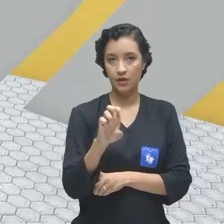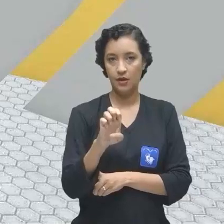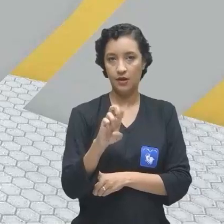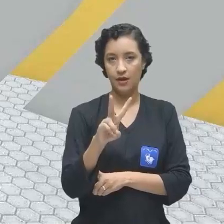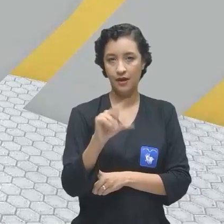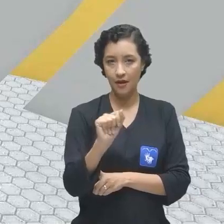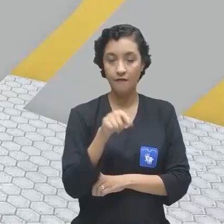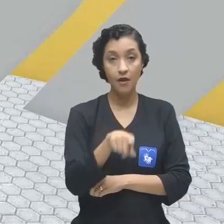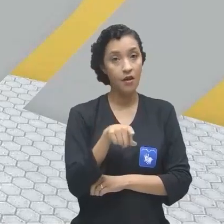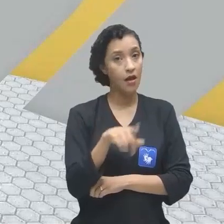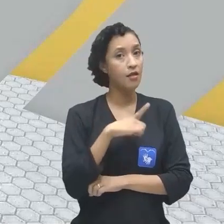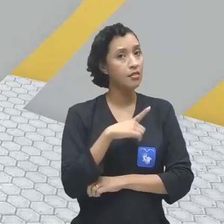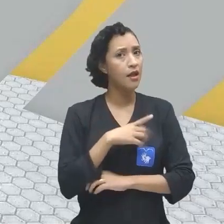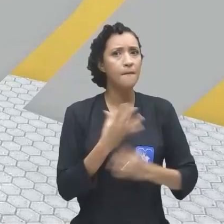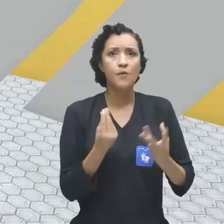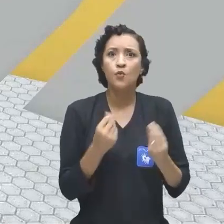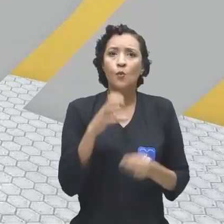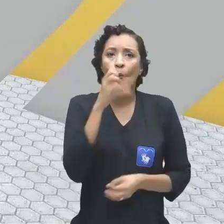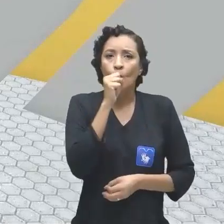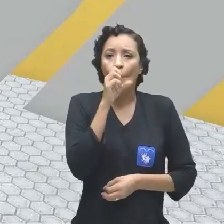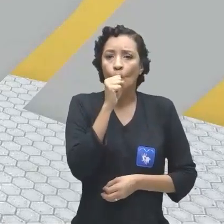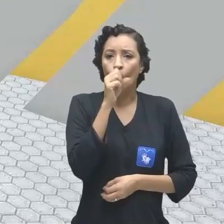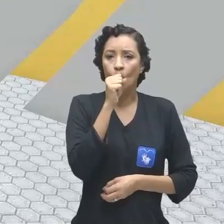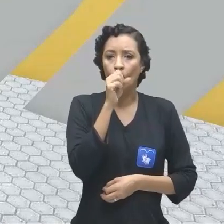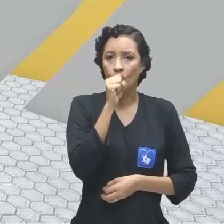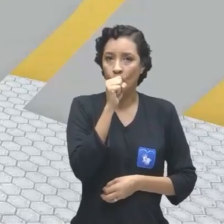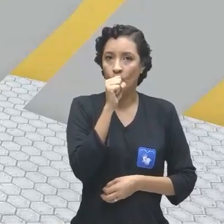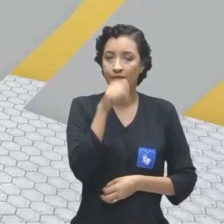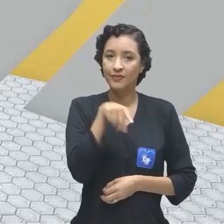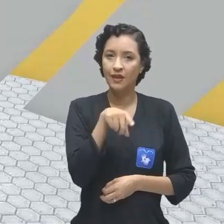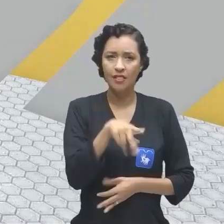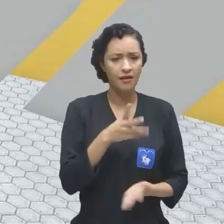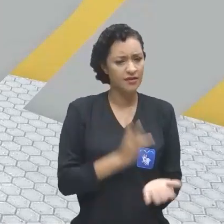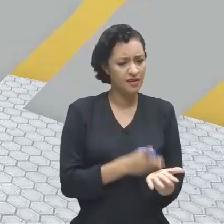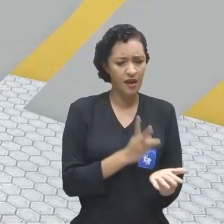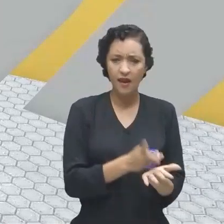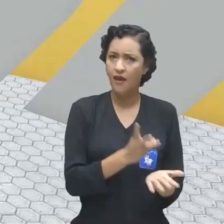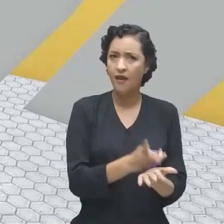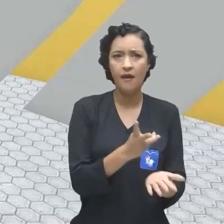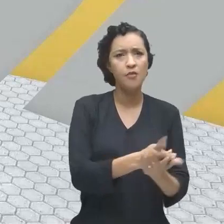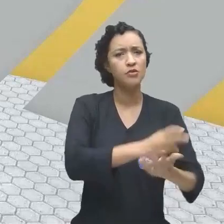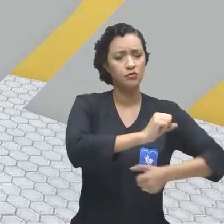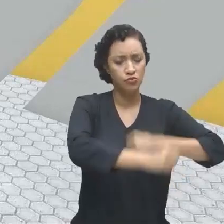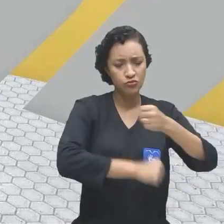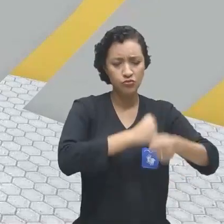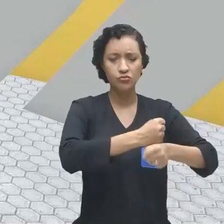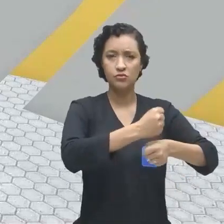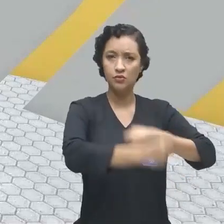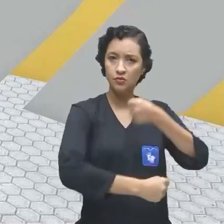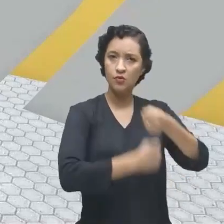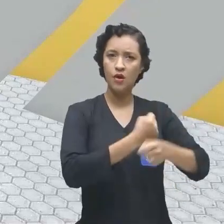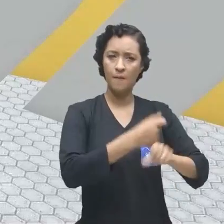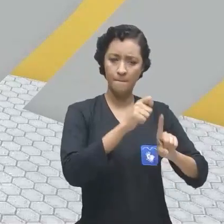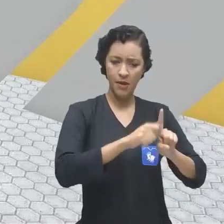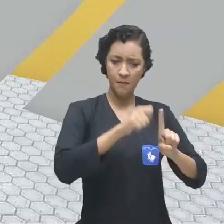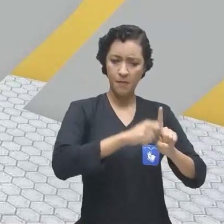E aquela cultura é permanente. Por quê? Porque esse ano da laranja é feita a colheita e ano que